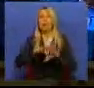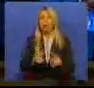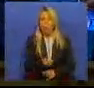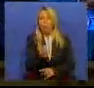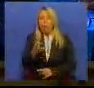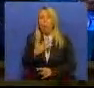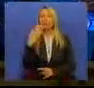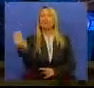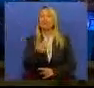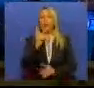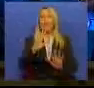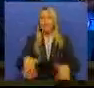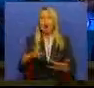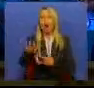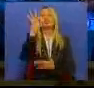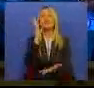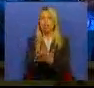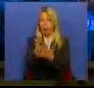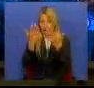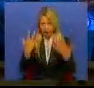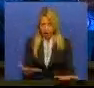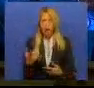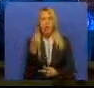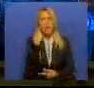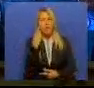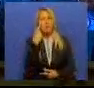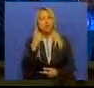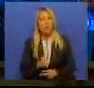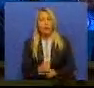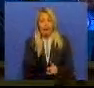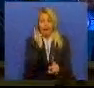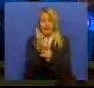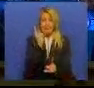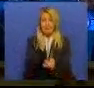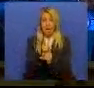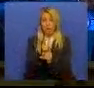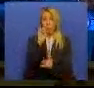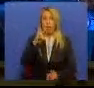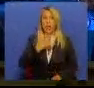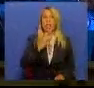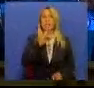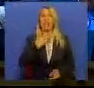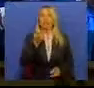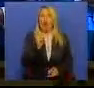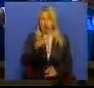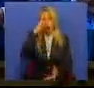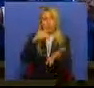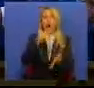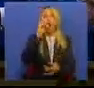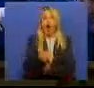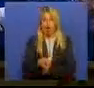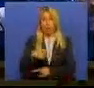a escola. Vejamos agora o mesmo indicador relativamente aos resultados. Portugal está